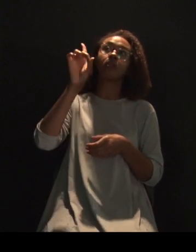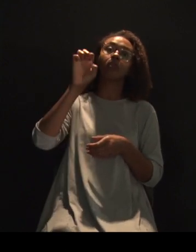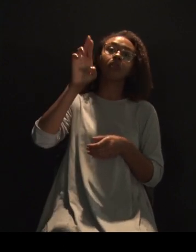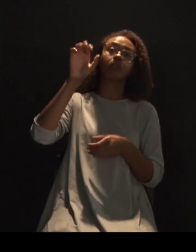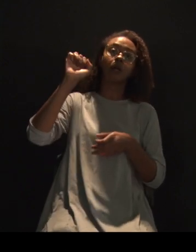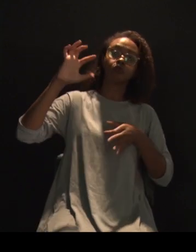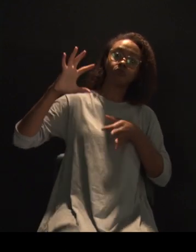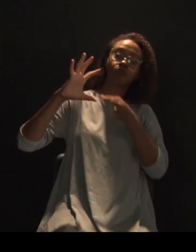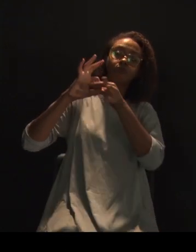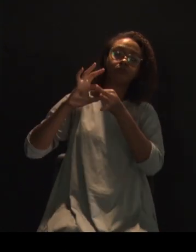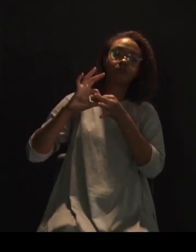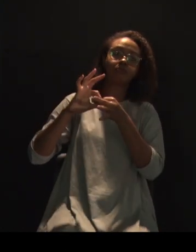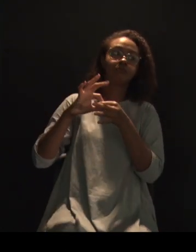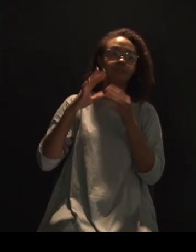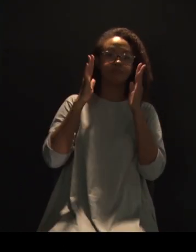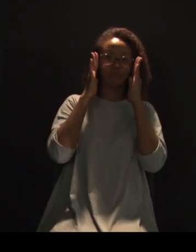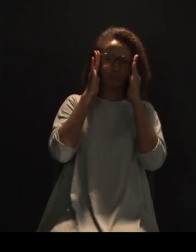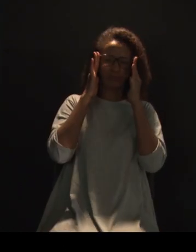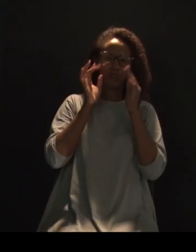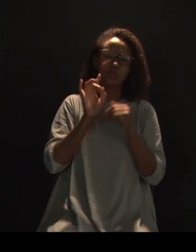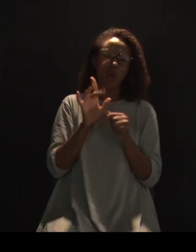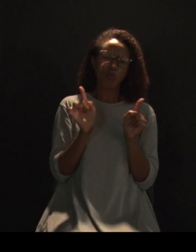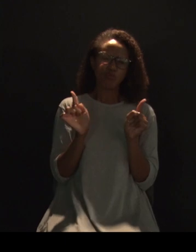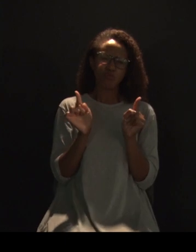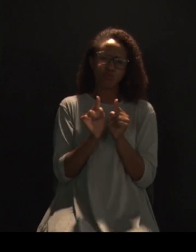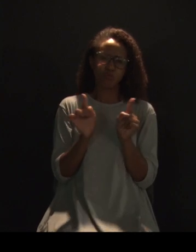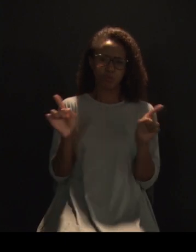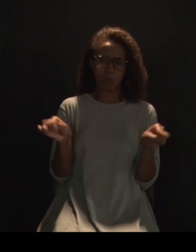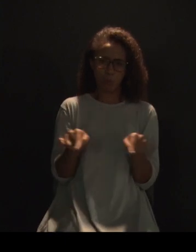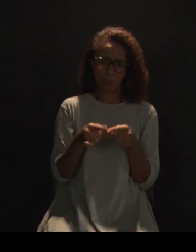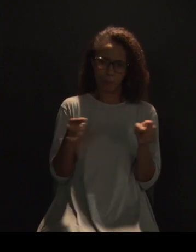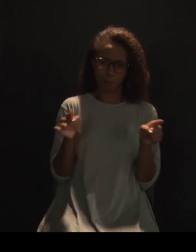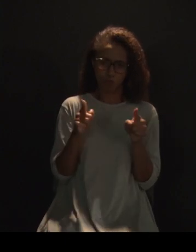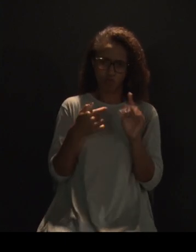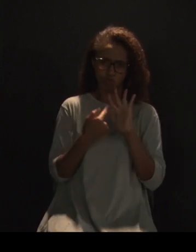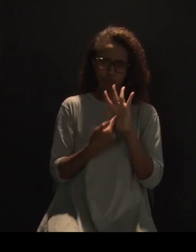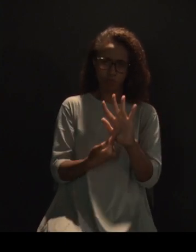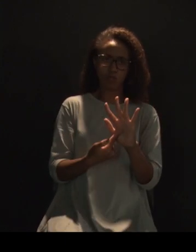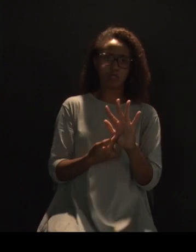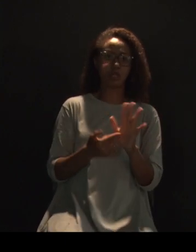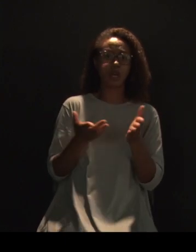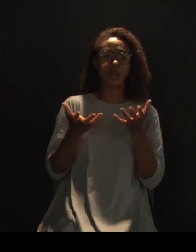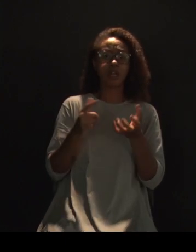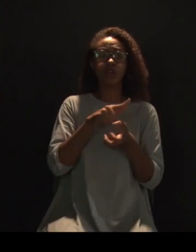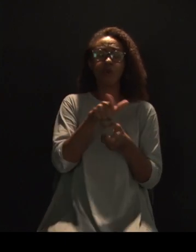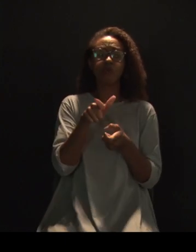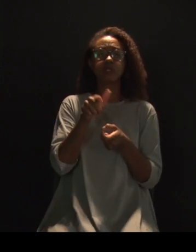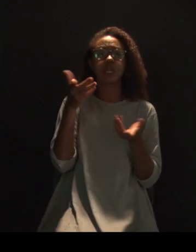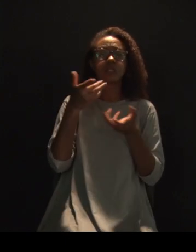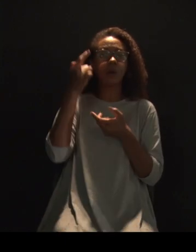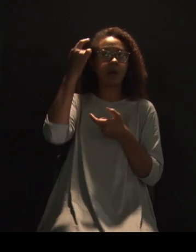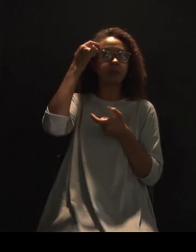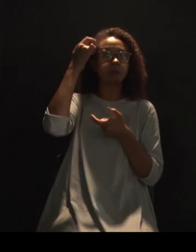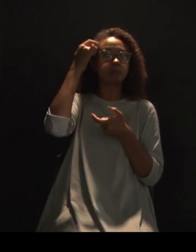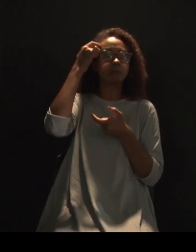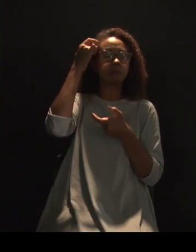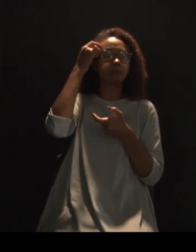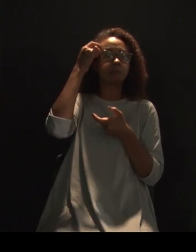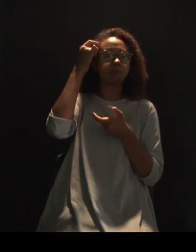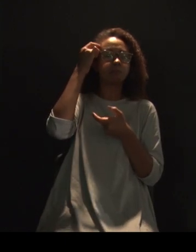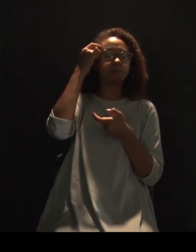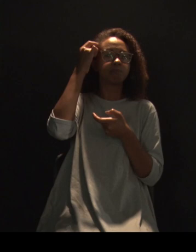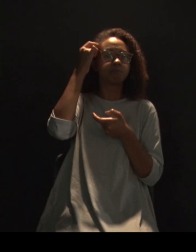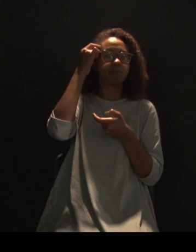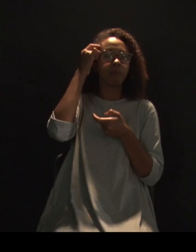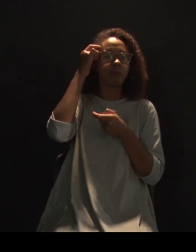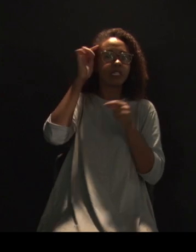então eu vou então é só um pedacinho da música eu gostaria que todos tivessem um pensamento só e vamos